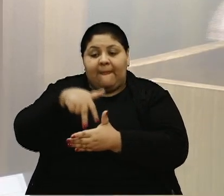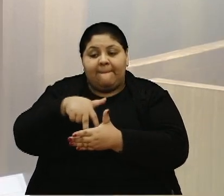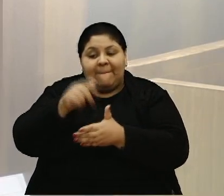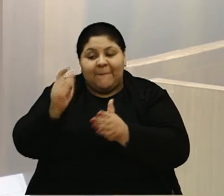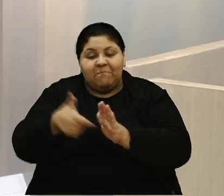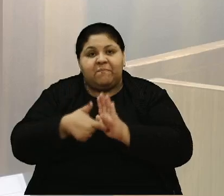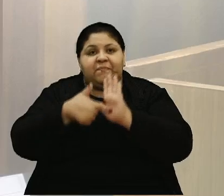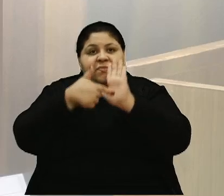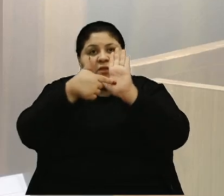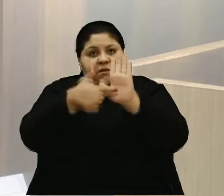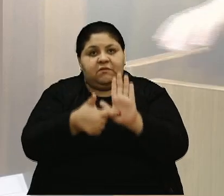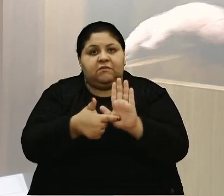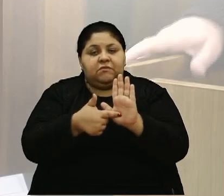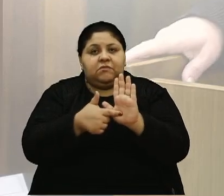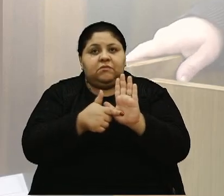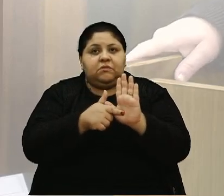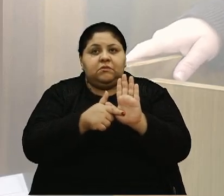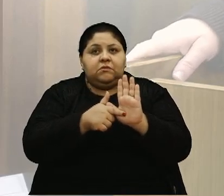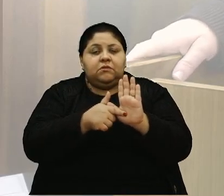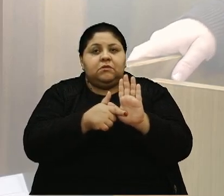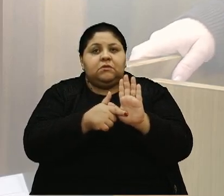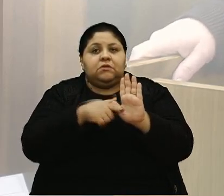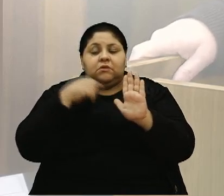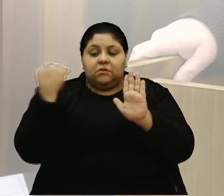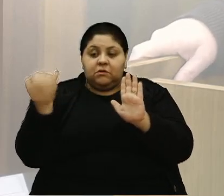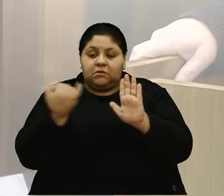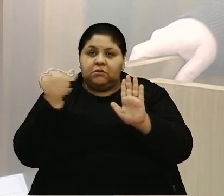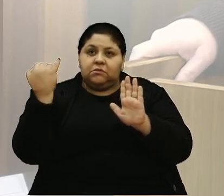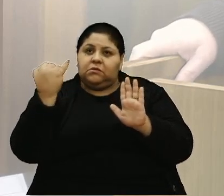destacar e reforçar o efeito